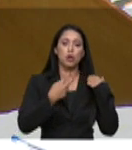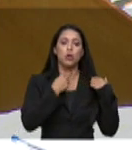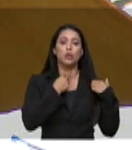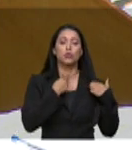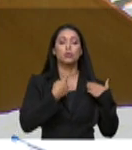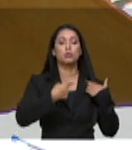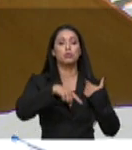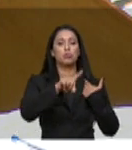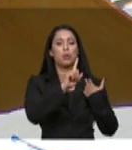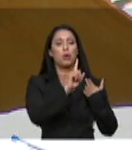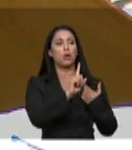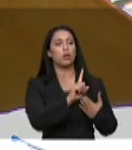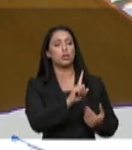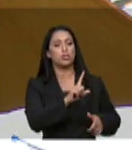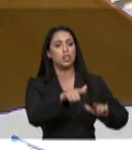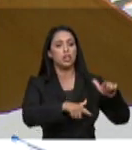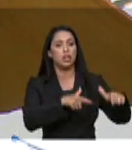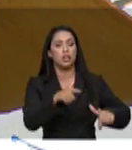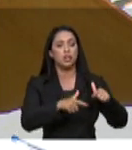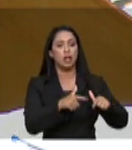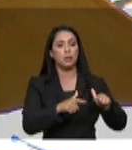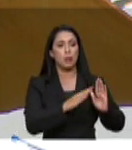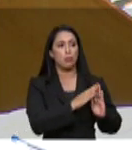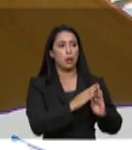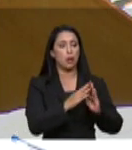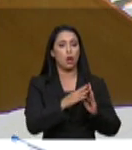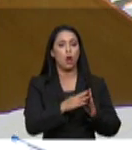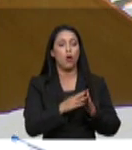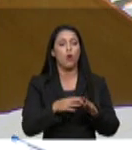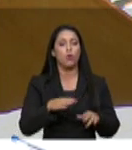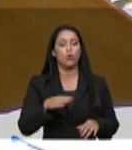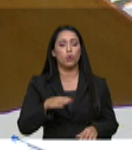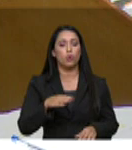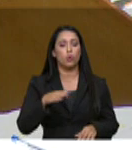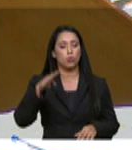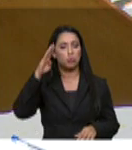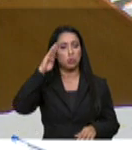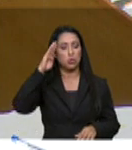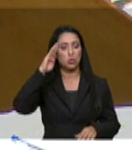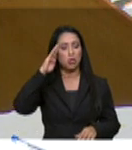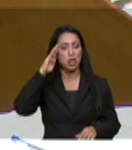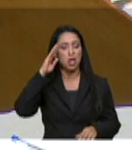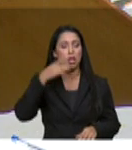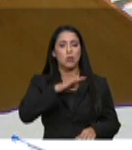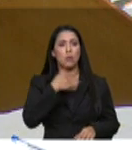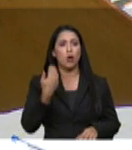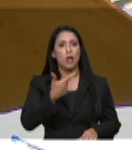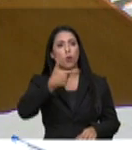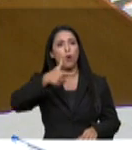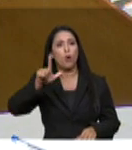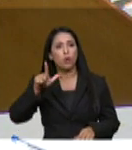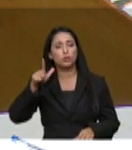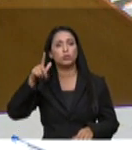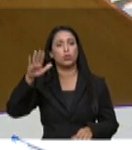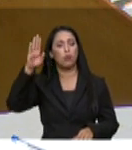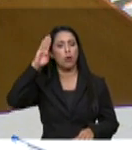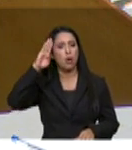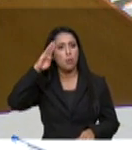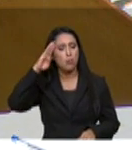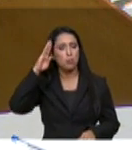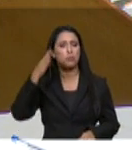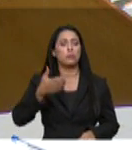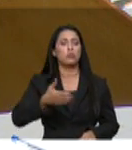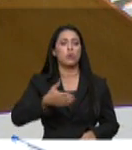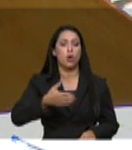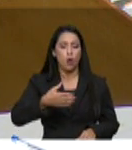caso do Damasceno Sargento Damasceno que morreu com tiro na Avenida Brasil ontem o cabo Cardoso com tiro na cabeça porque vocês protegem